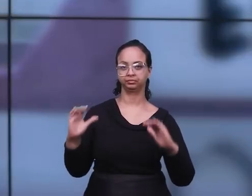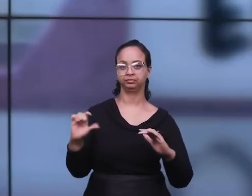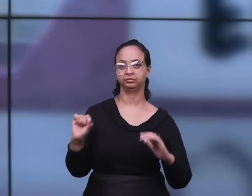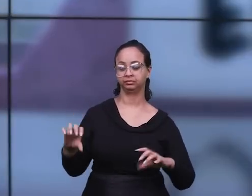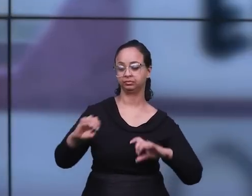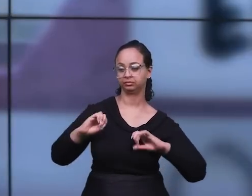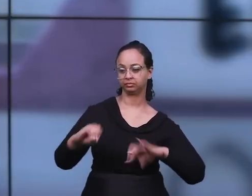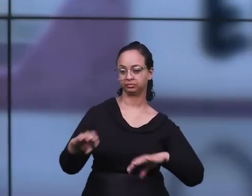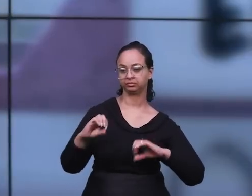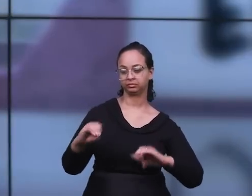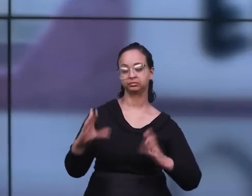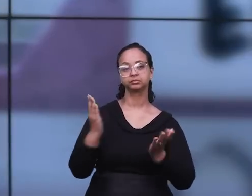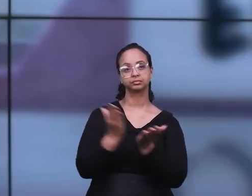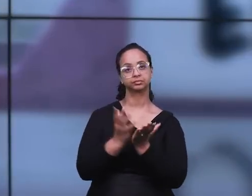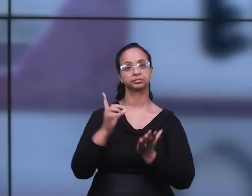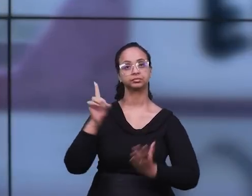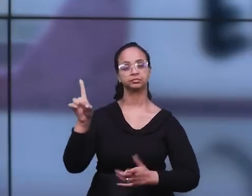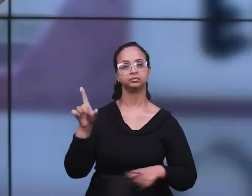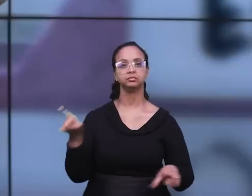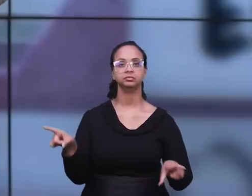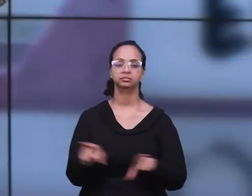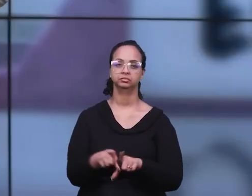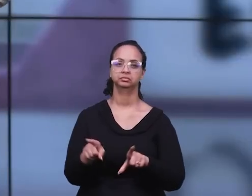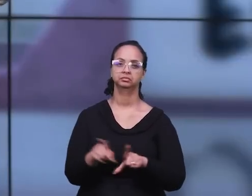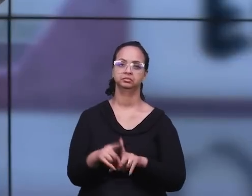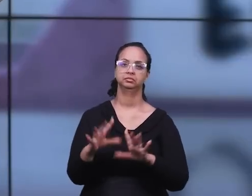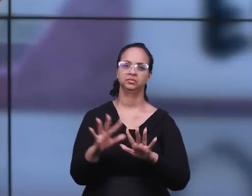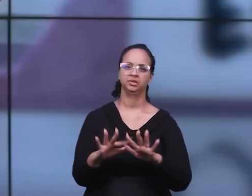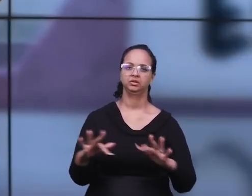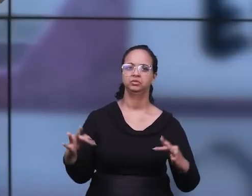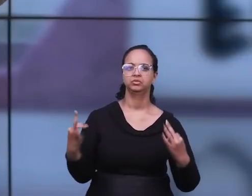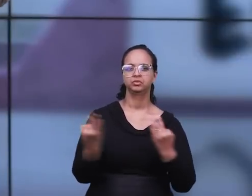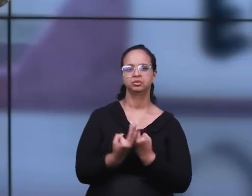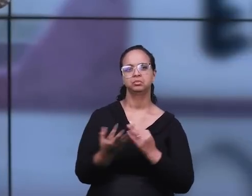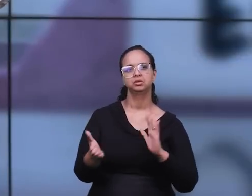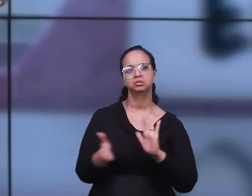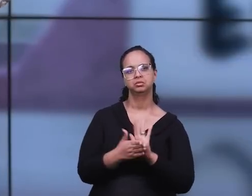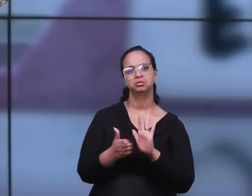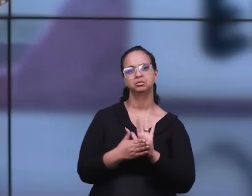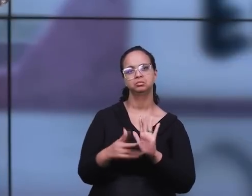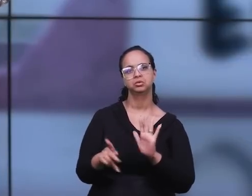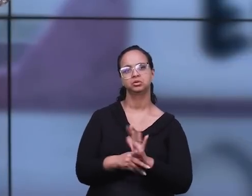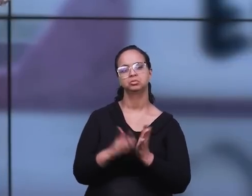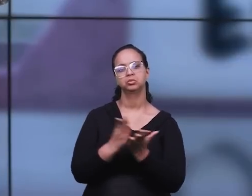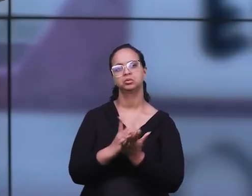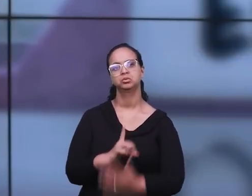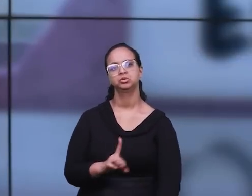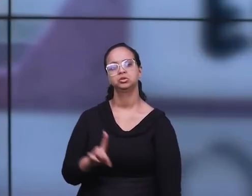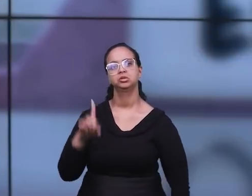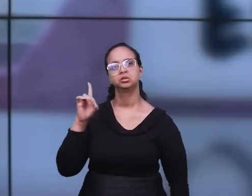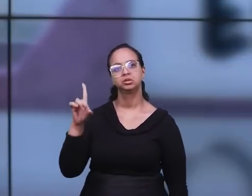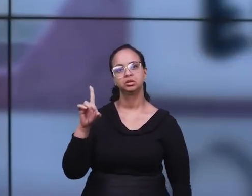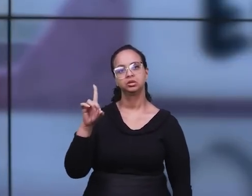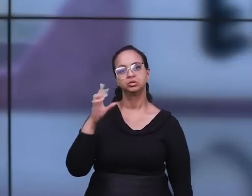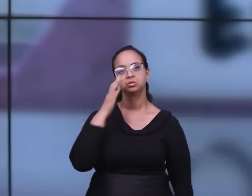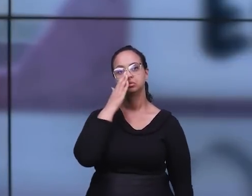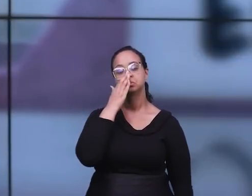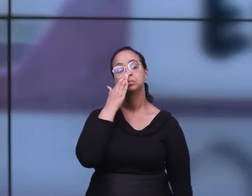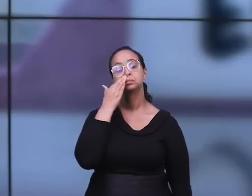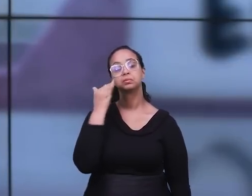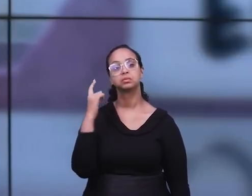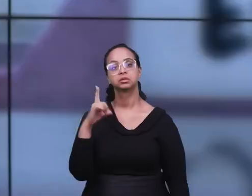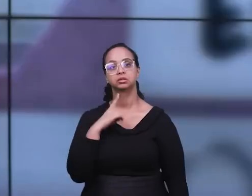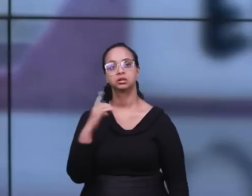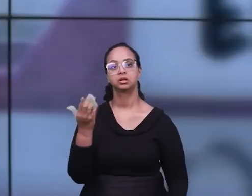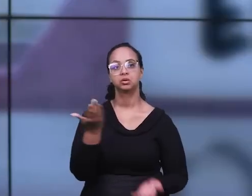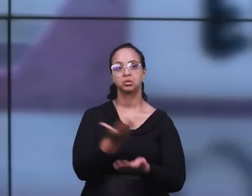do ensino da palavra. Também contra a família, que é um projeto de Deus. Uma das formas de